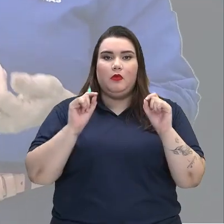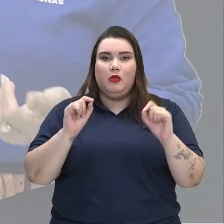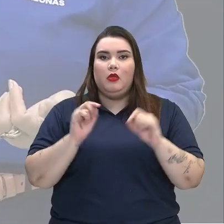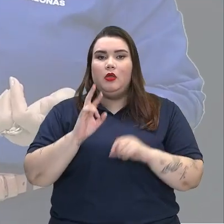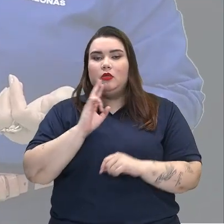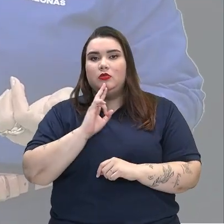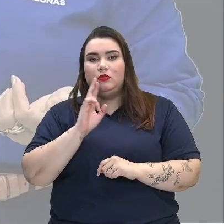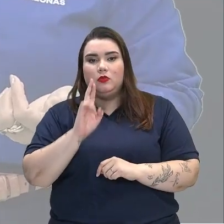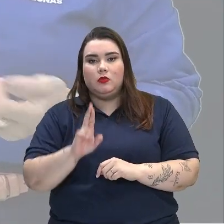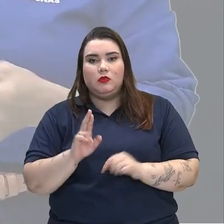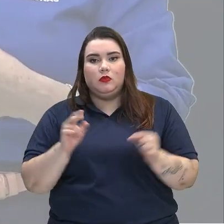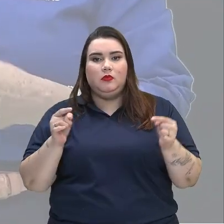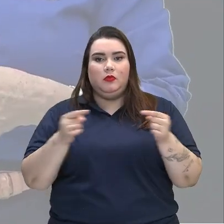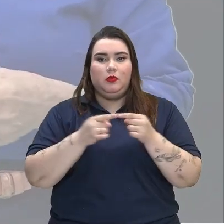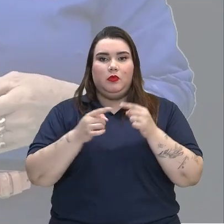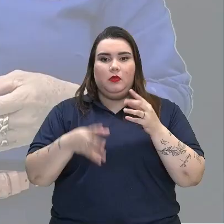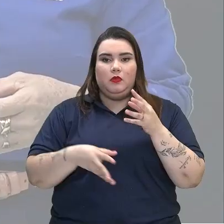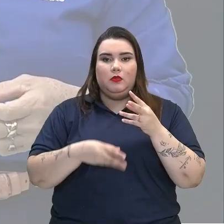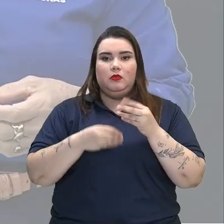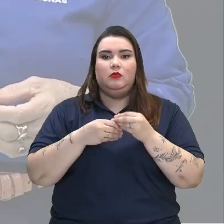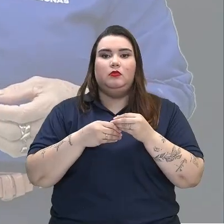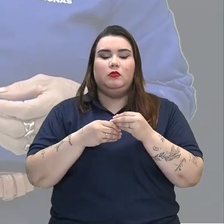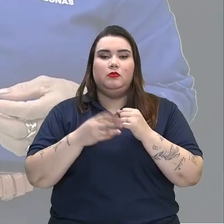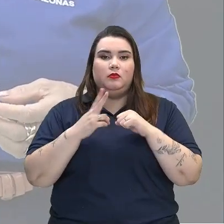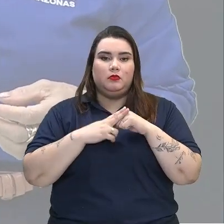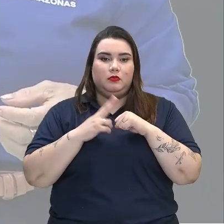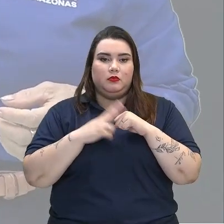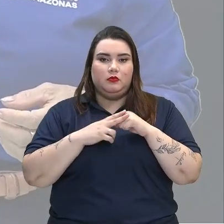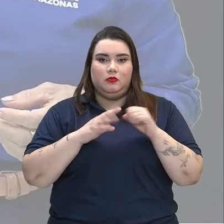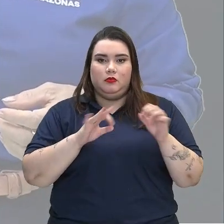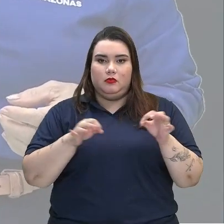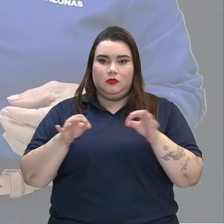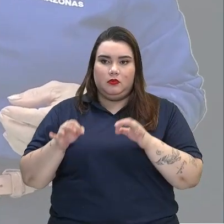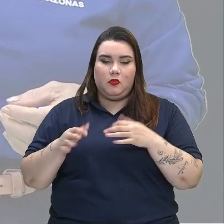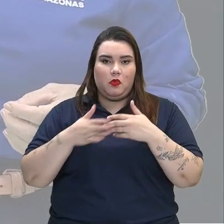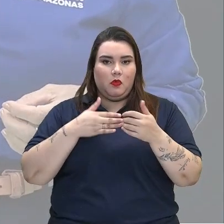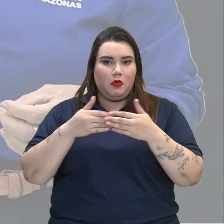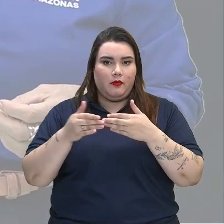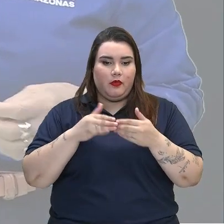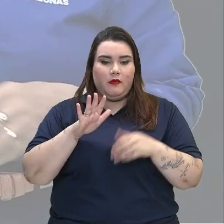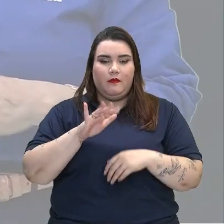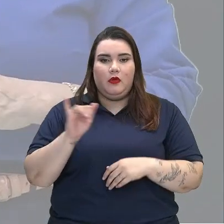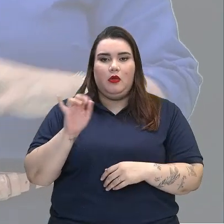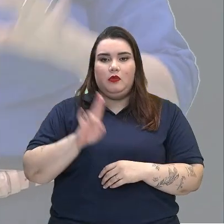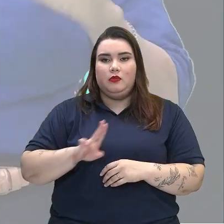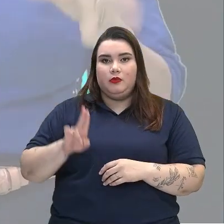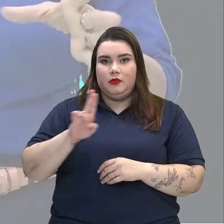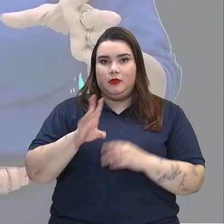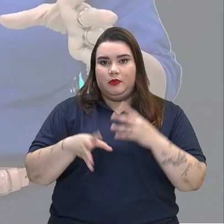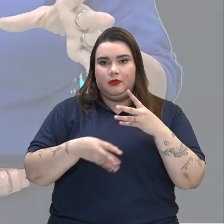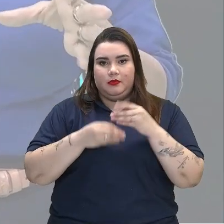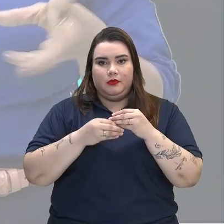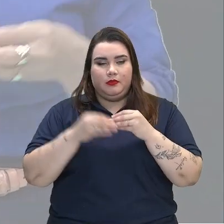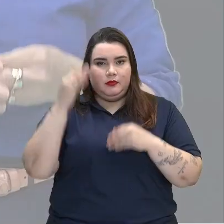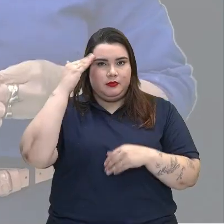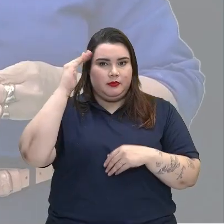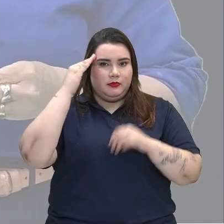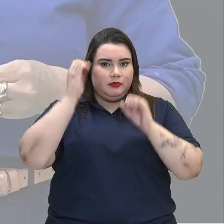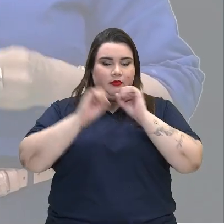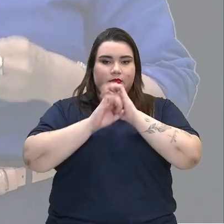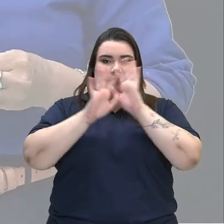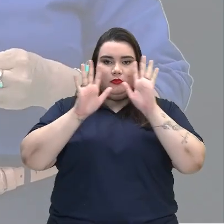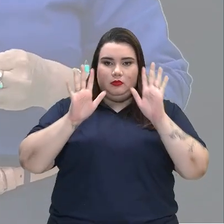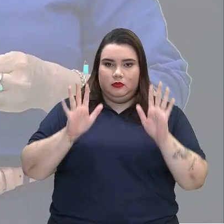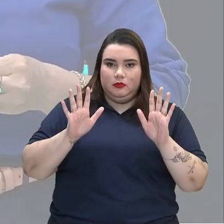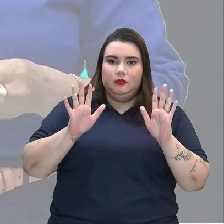resposta é o complemento desse verbo, qualquer que seja o verbo que vai exigir esse complemento. Entendeu os verbos